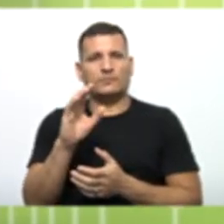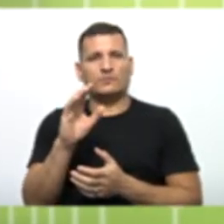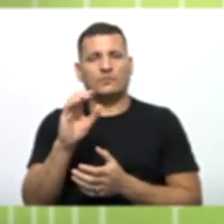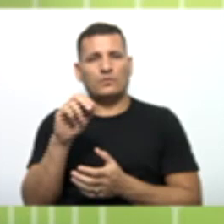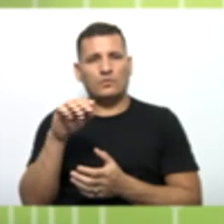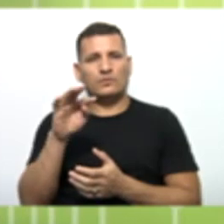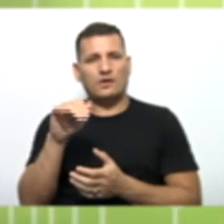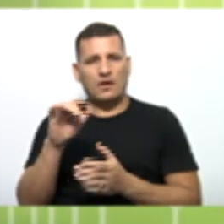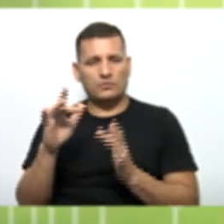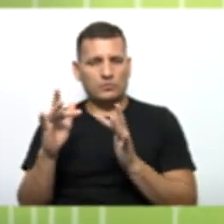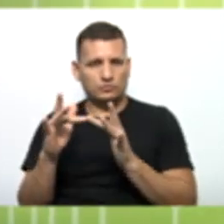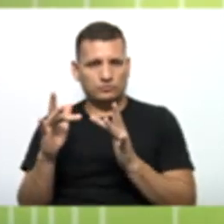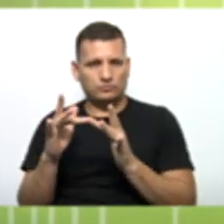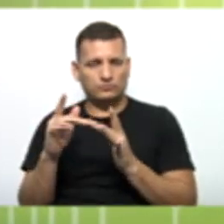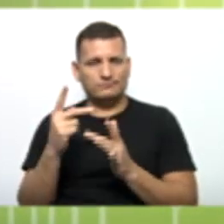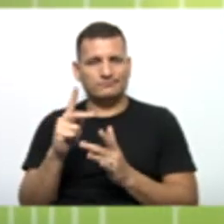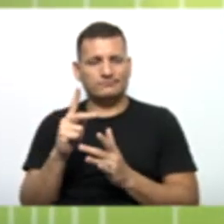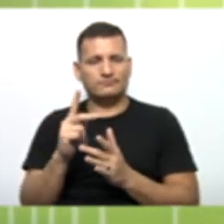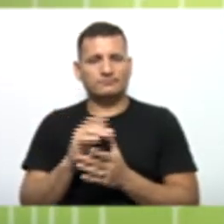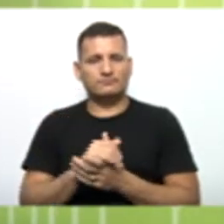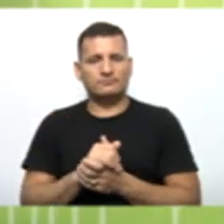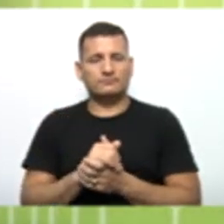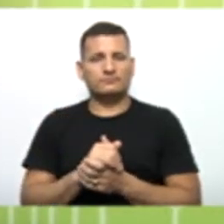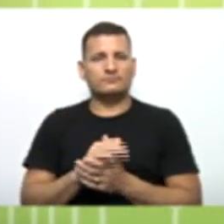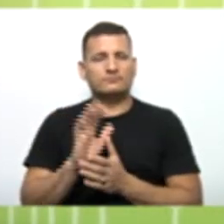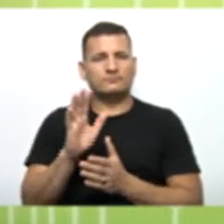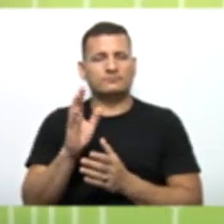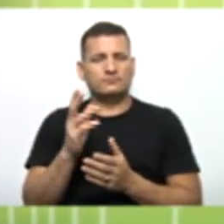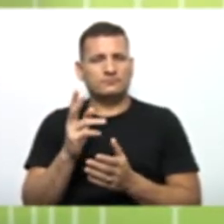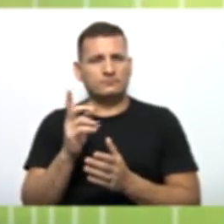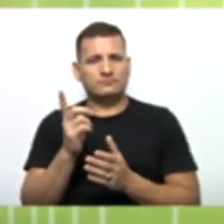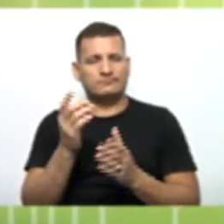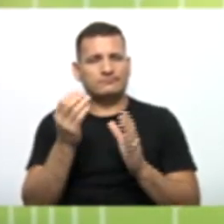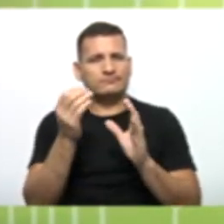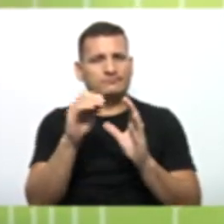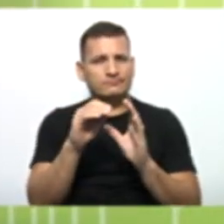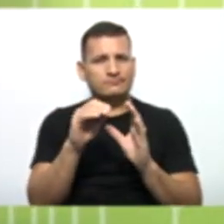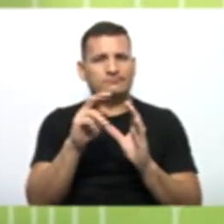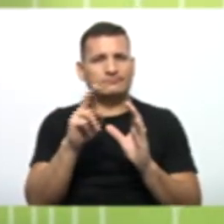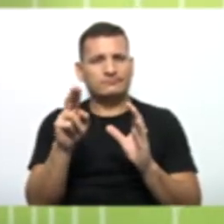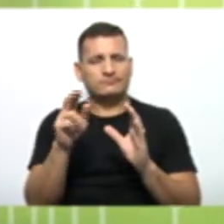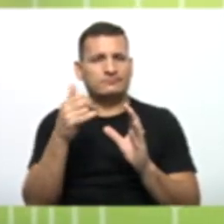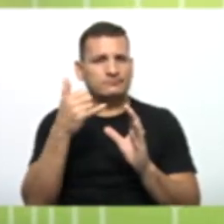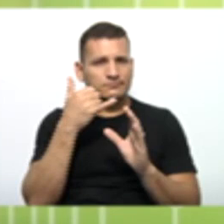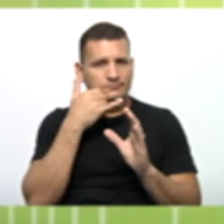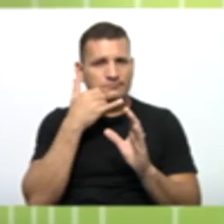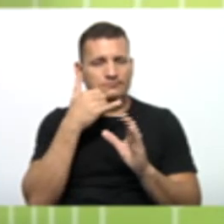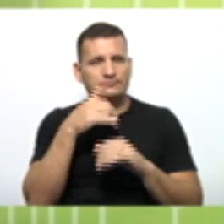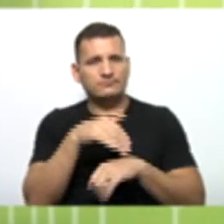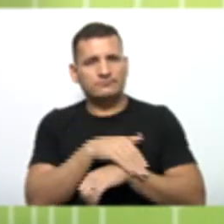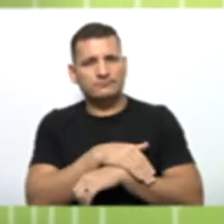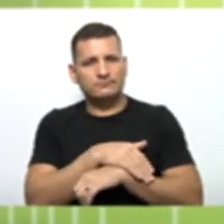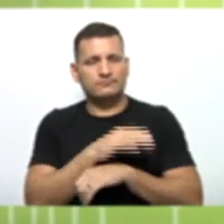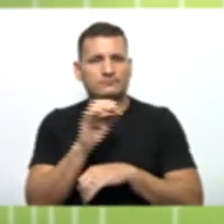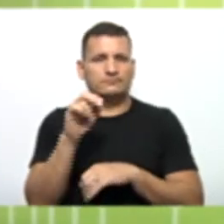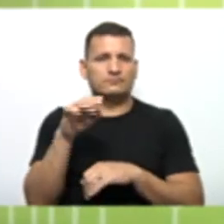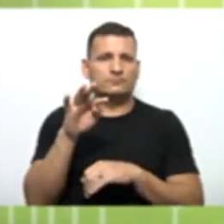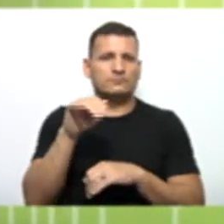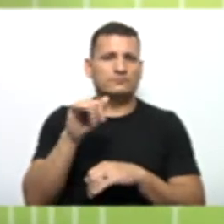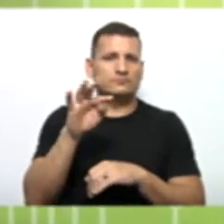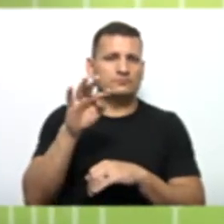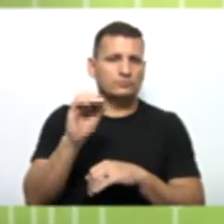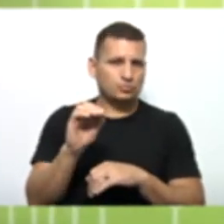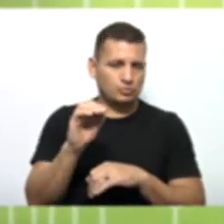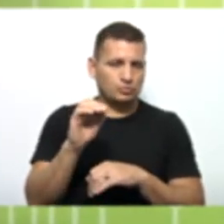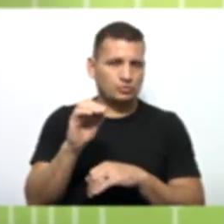nem sempre aqueles atributos lá como nome, telefone, endereço, contato, CPF e